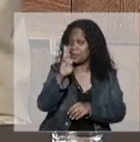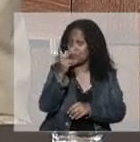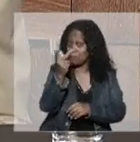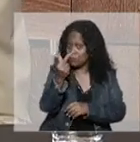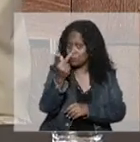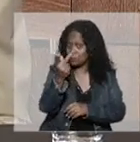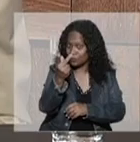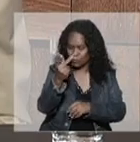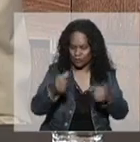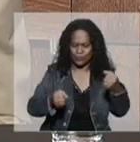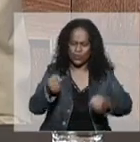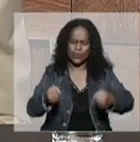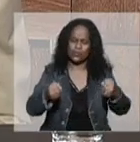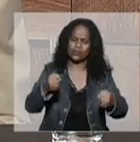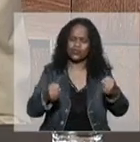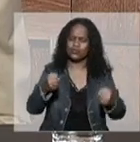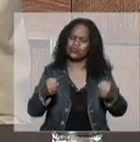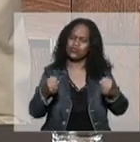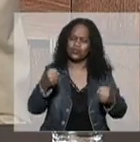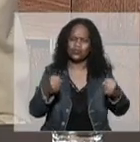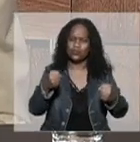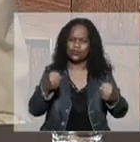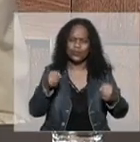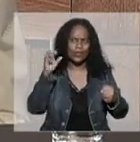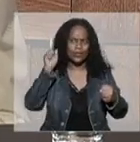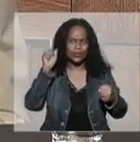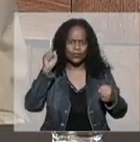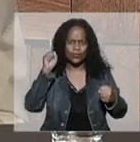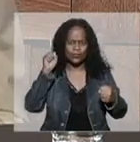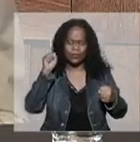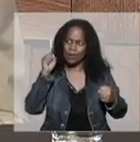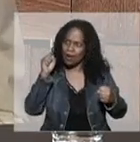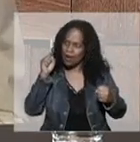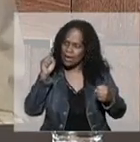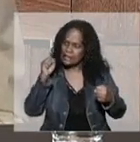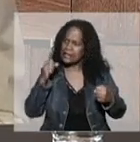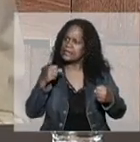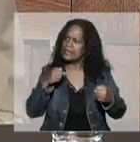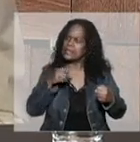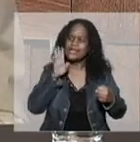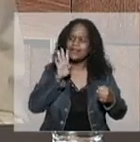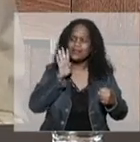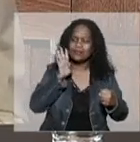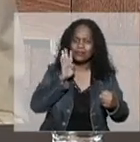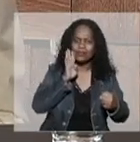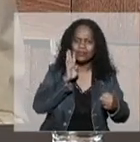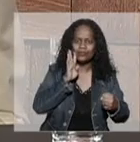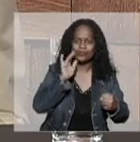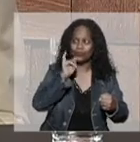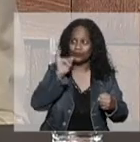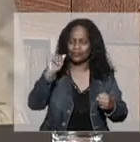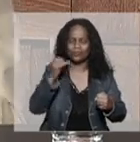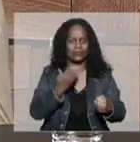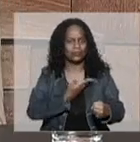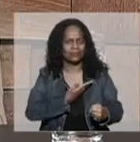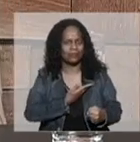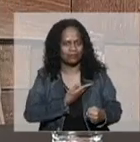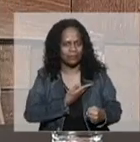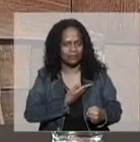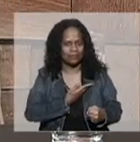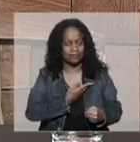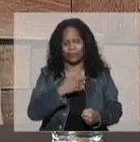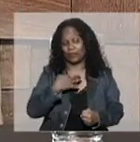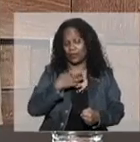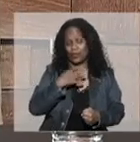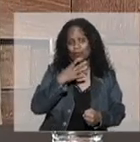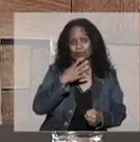Ponte Nova, ele vai resolver uma questão burocrática lá da universidade. Chega a Ponte Nova e me fala isso. Eu